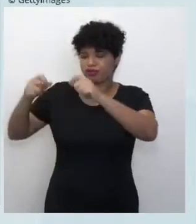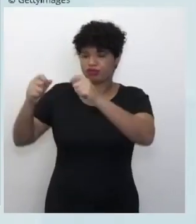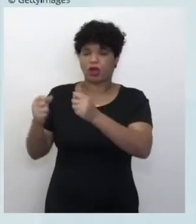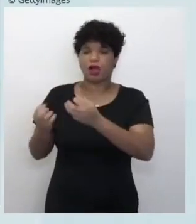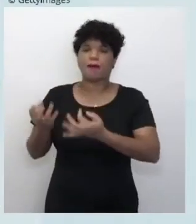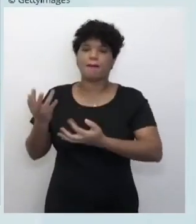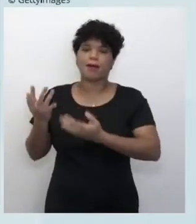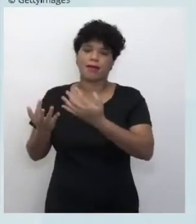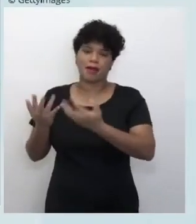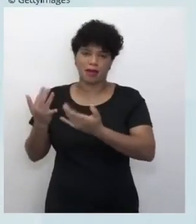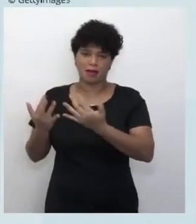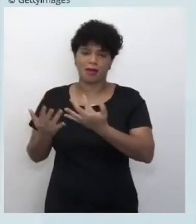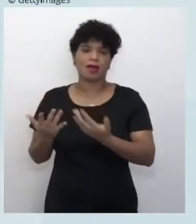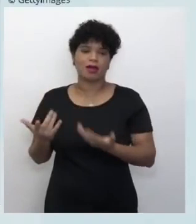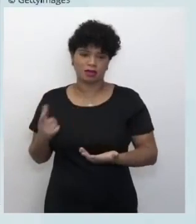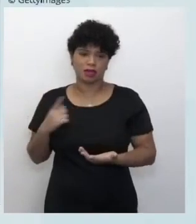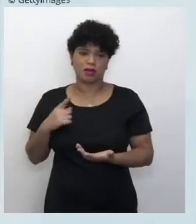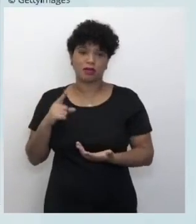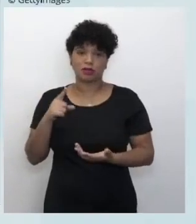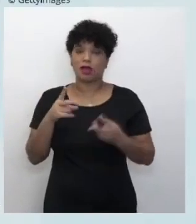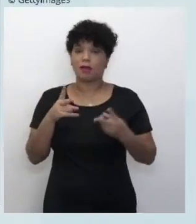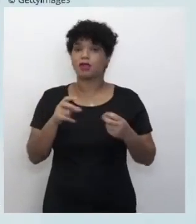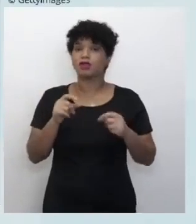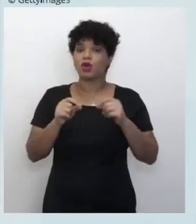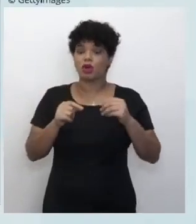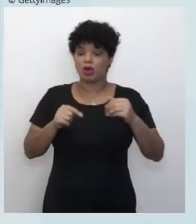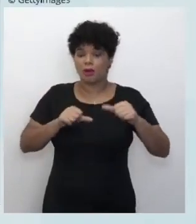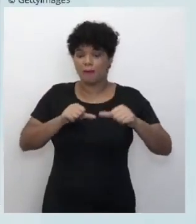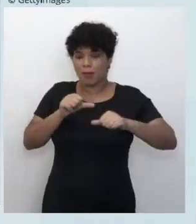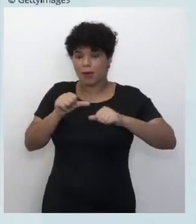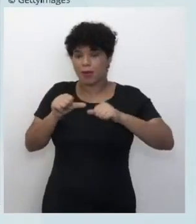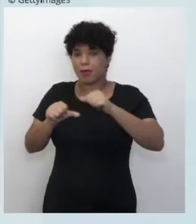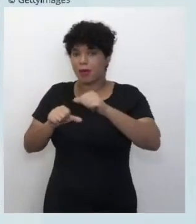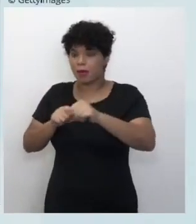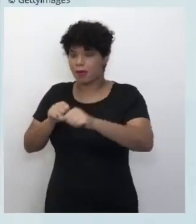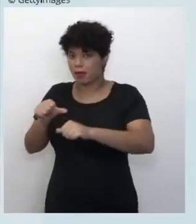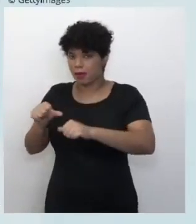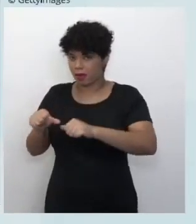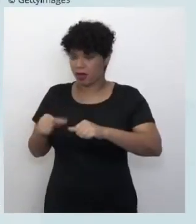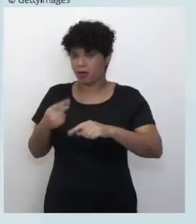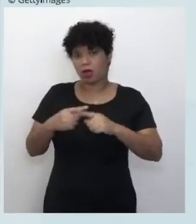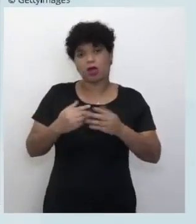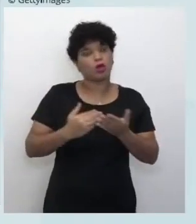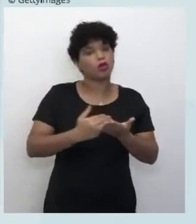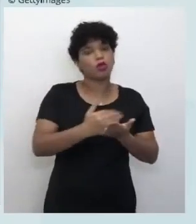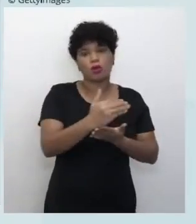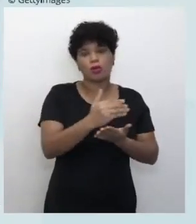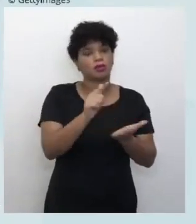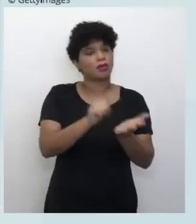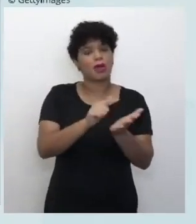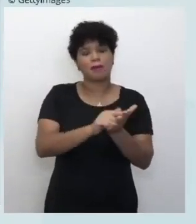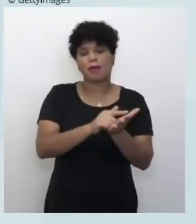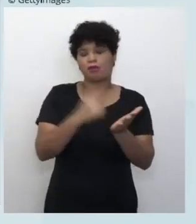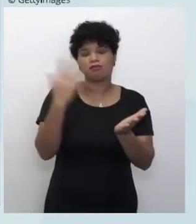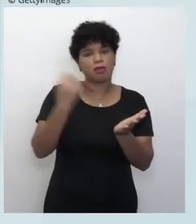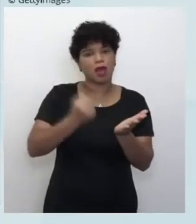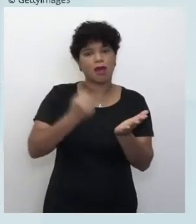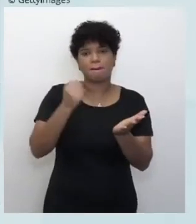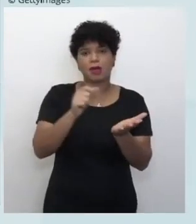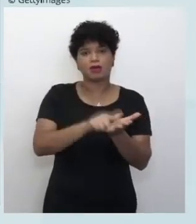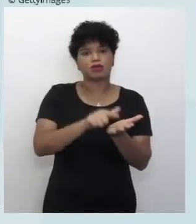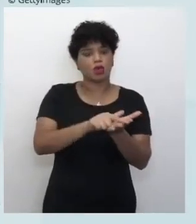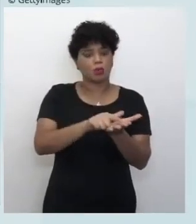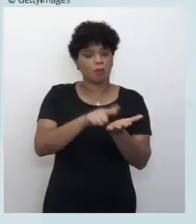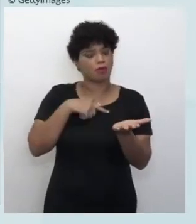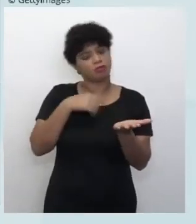está sendo queimada. Então aqui você tem no processo inicial uma folha totalmente branca, né, formado por uma